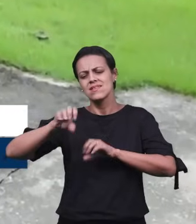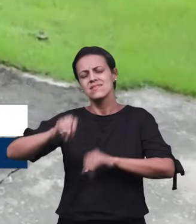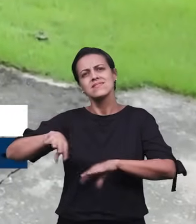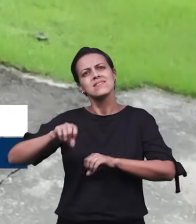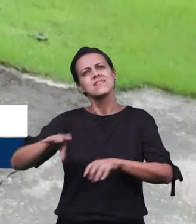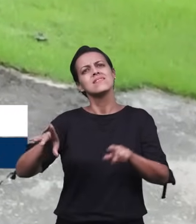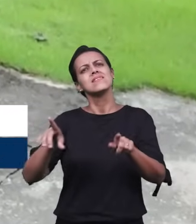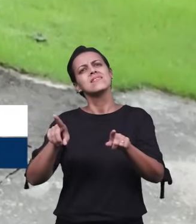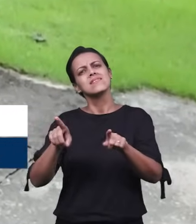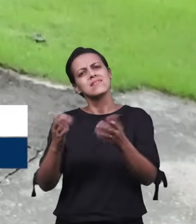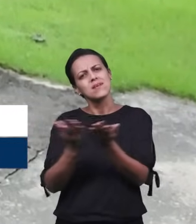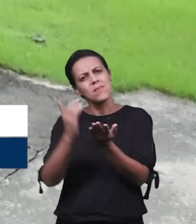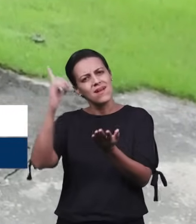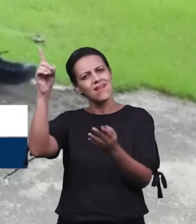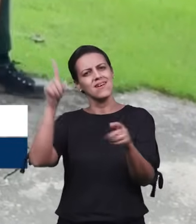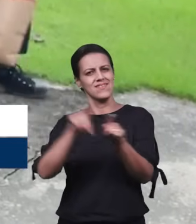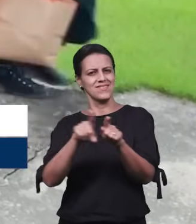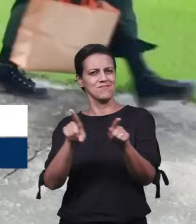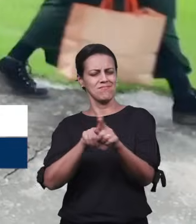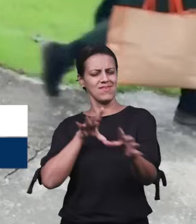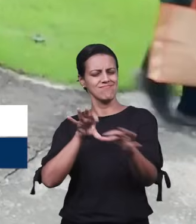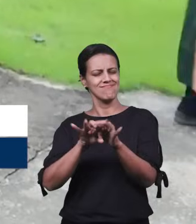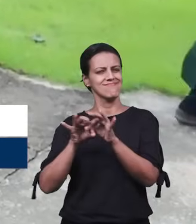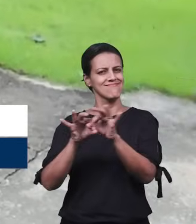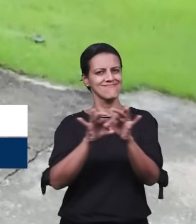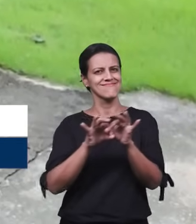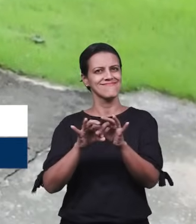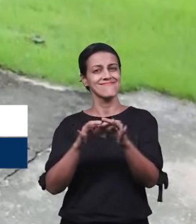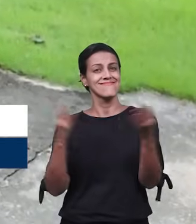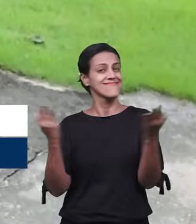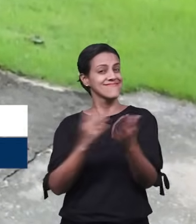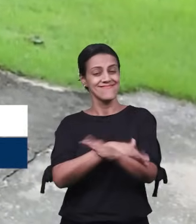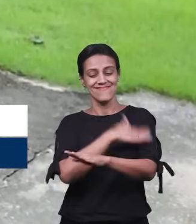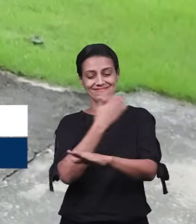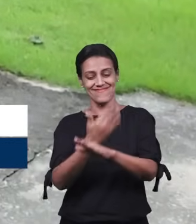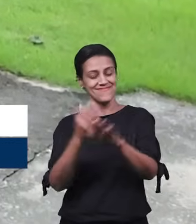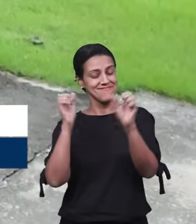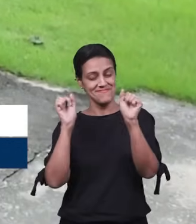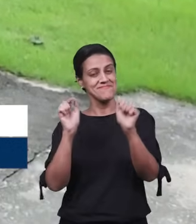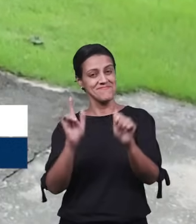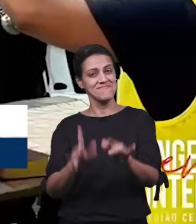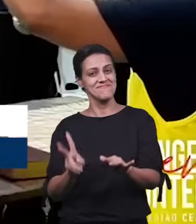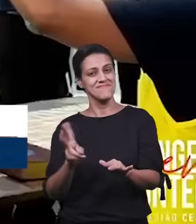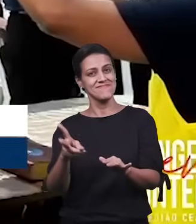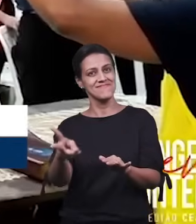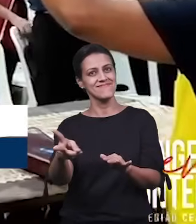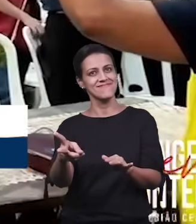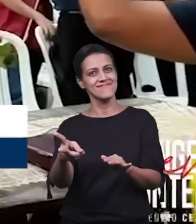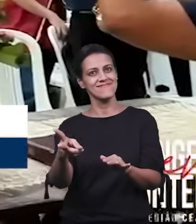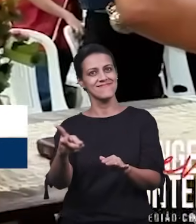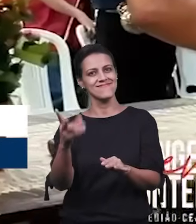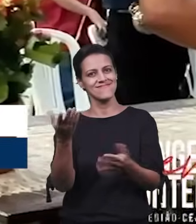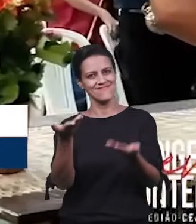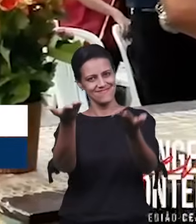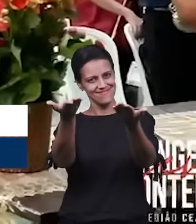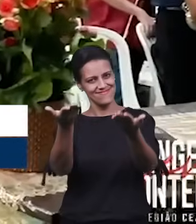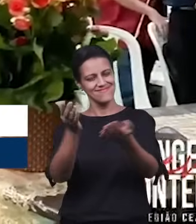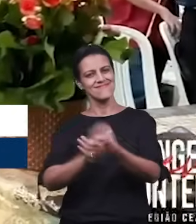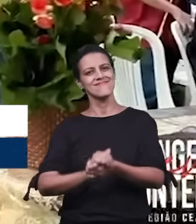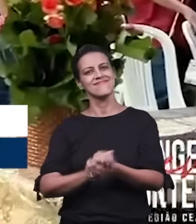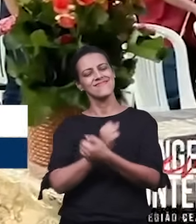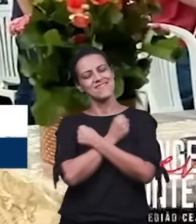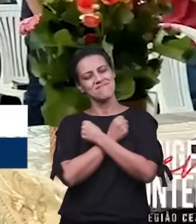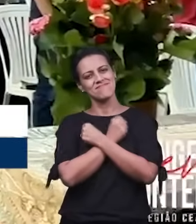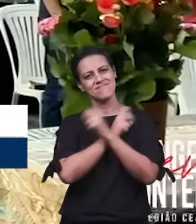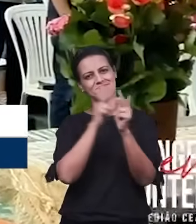ensino da palavra e momentos lúdicos, né, conosco. Hoje foi um dia de bênçãos. Está sendo ainda, né? Dando continuidade a essa